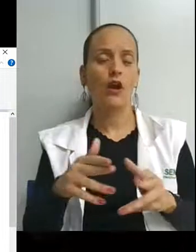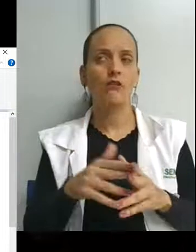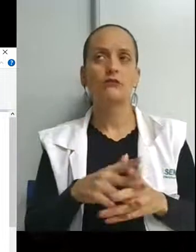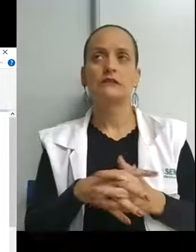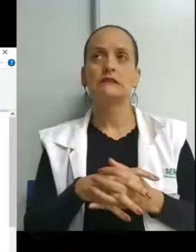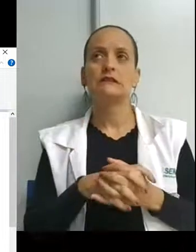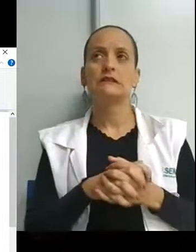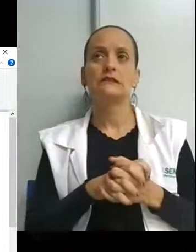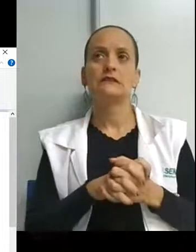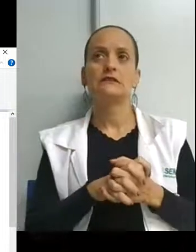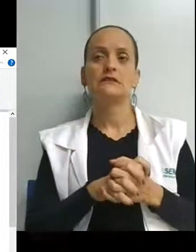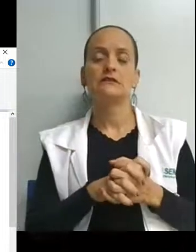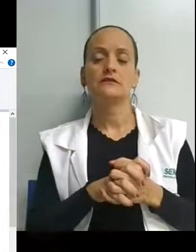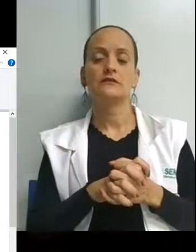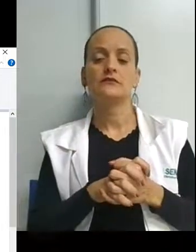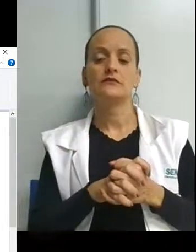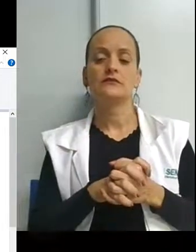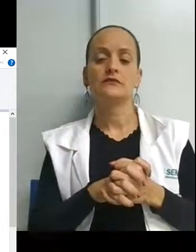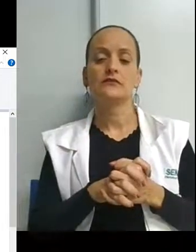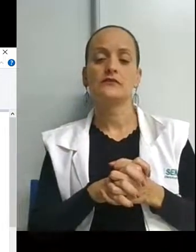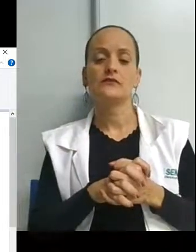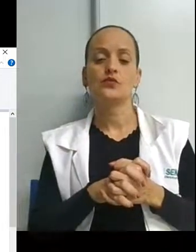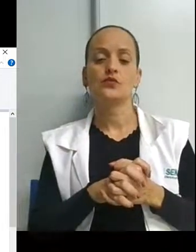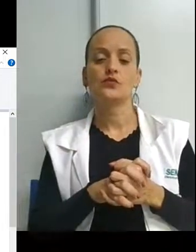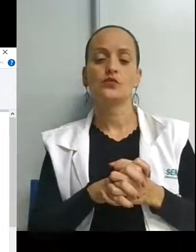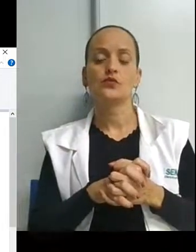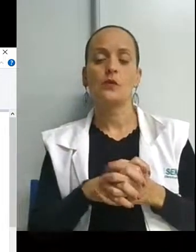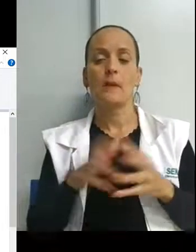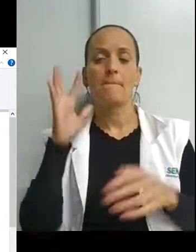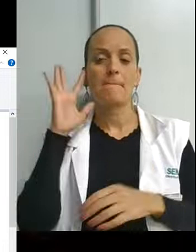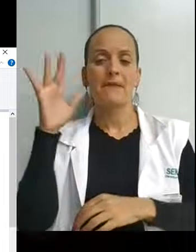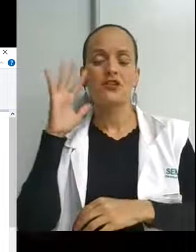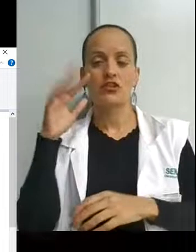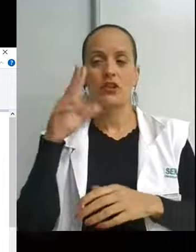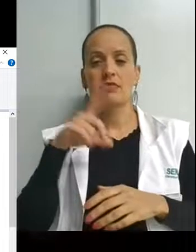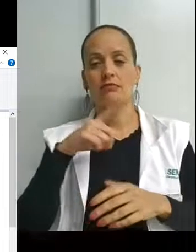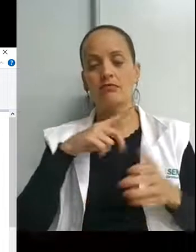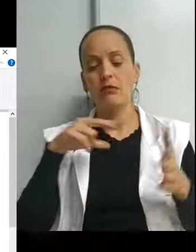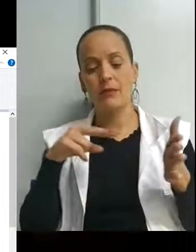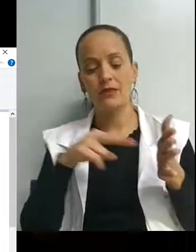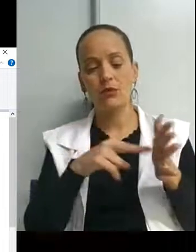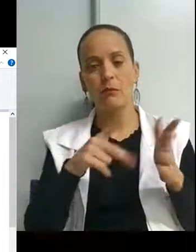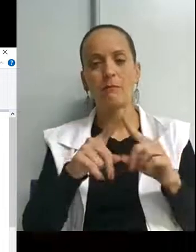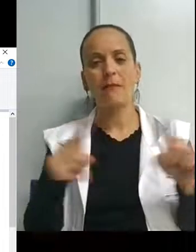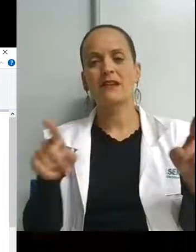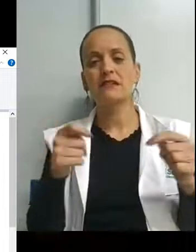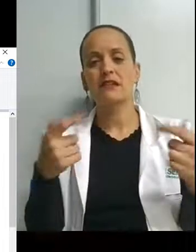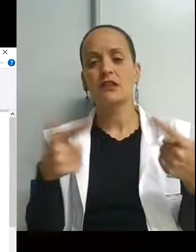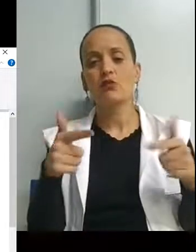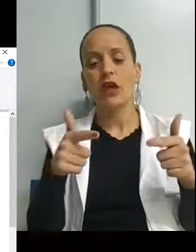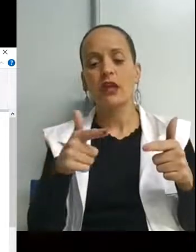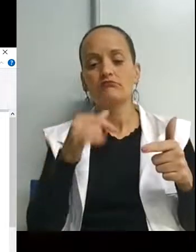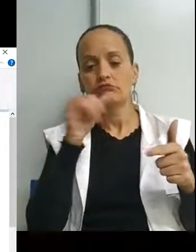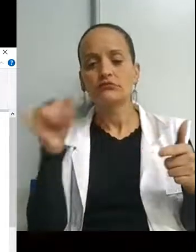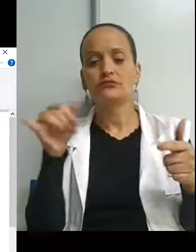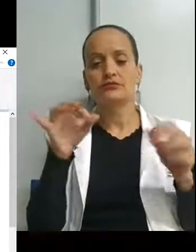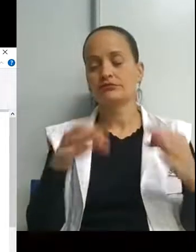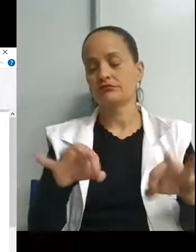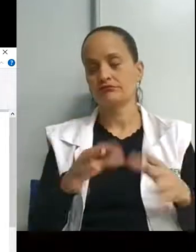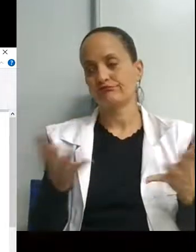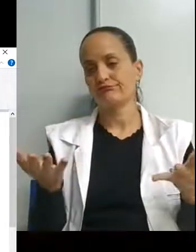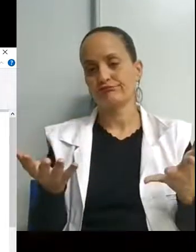não utilizada, né? Que não se transforma em trabalho eficaz, vamos dizer assim, certo? Então, ó, triângulo da potência